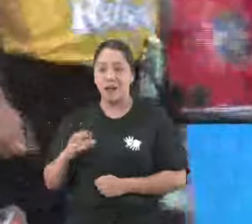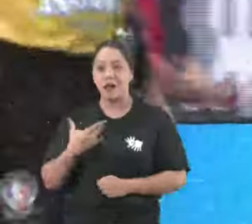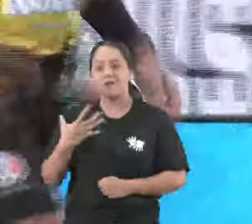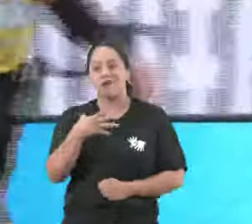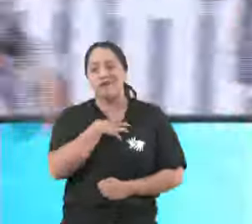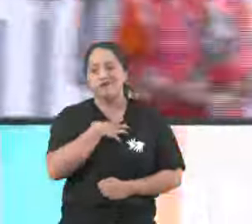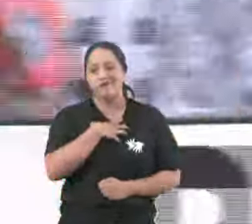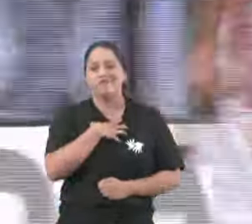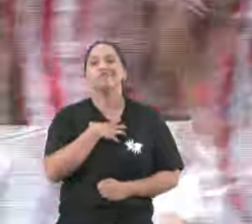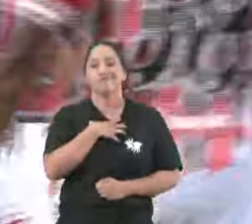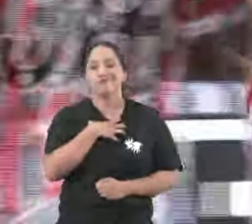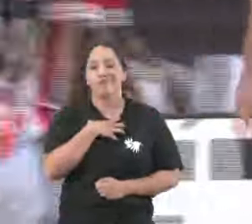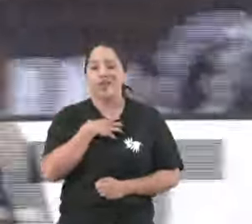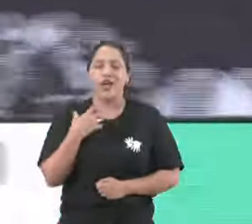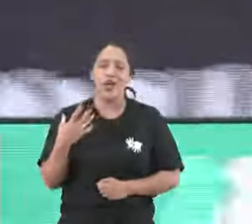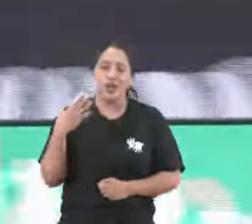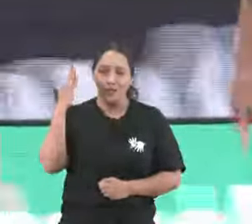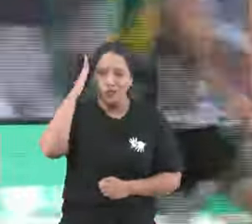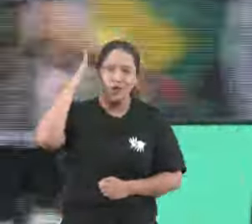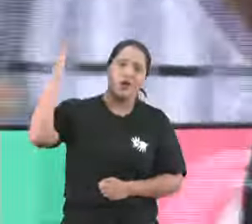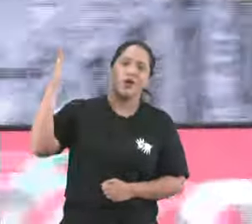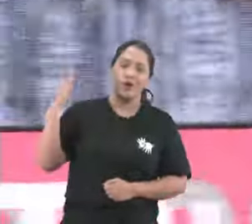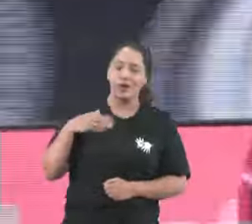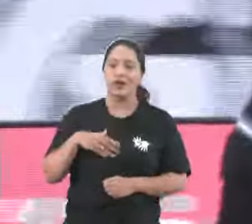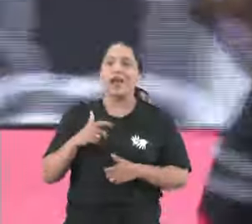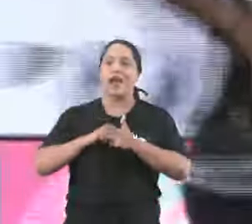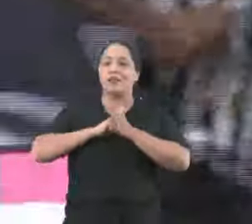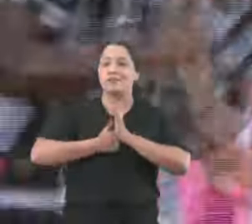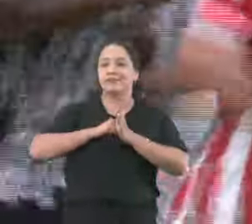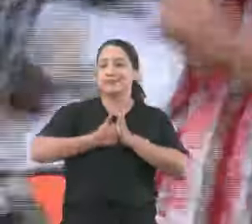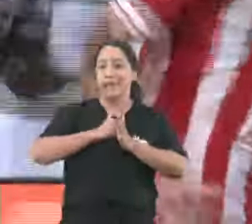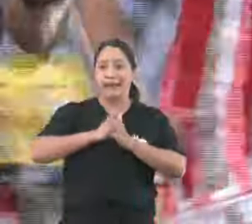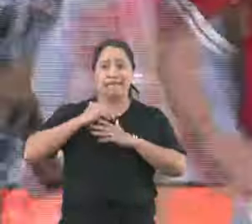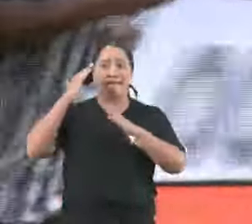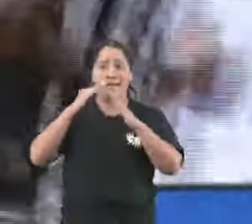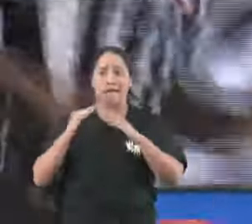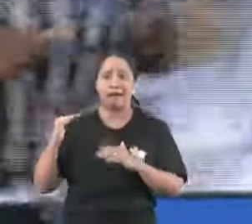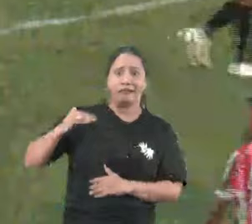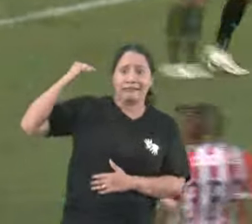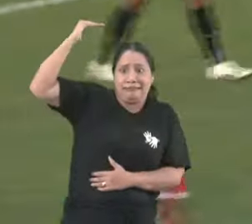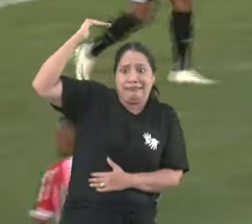lamenta, o último toque foi dele. Aí o zagueirão dá três do CRB.